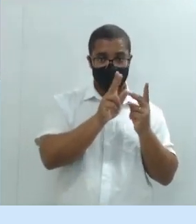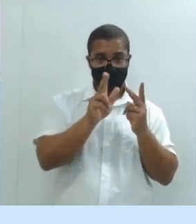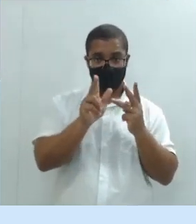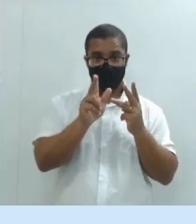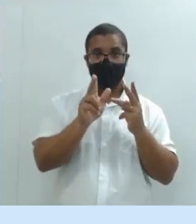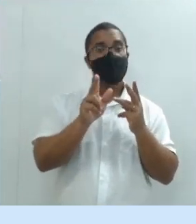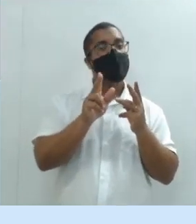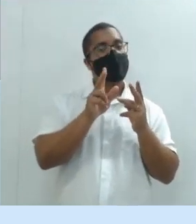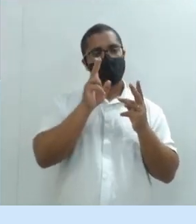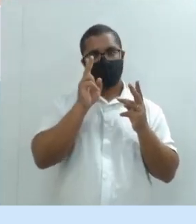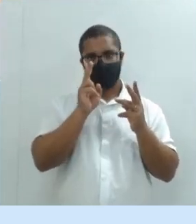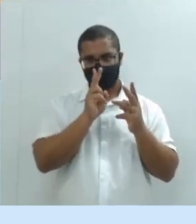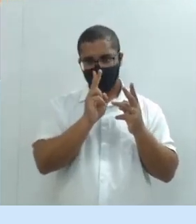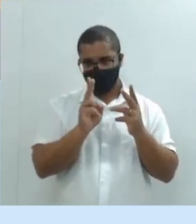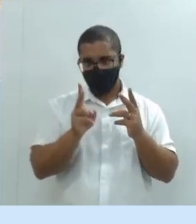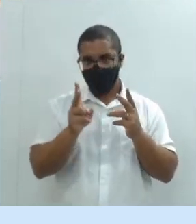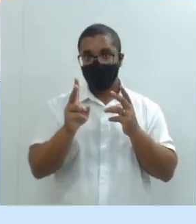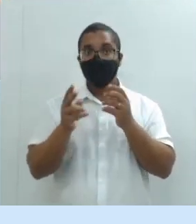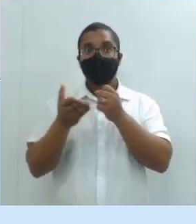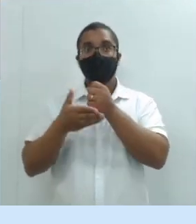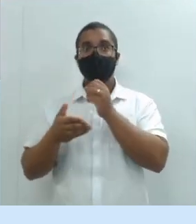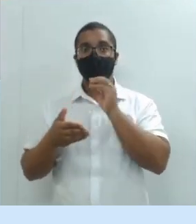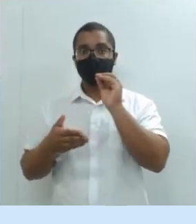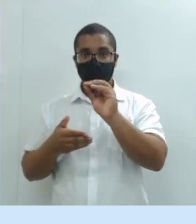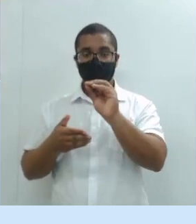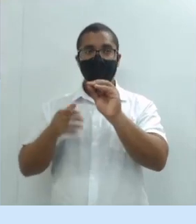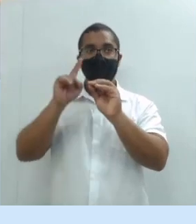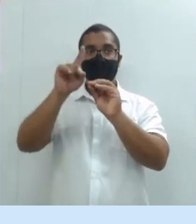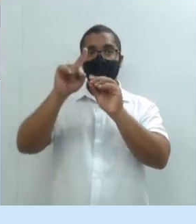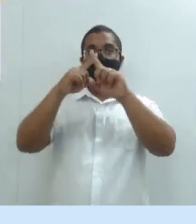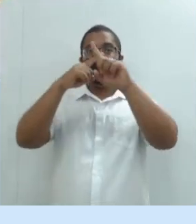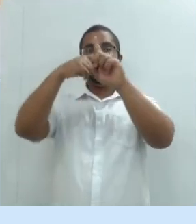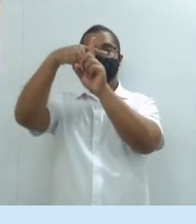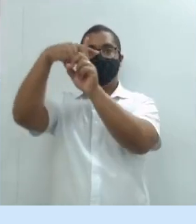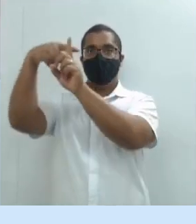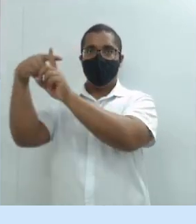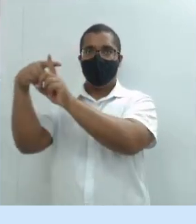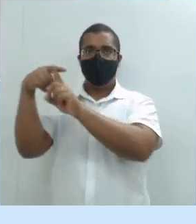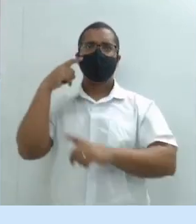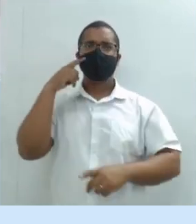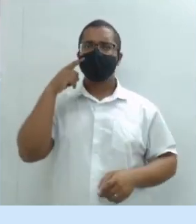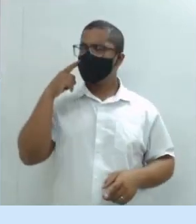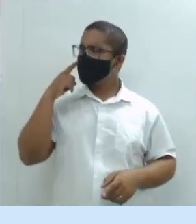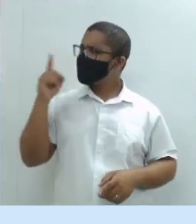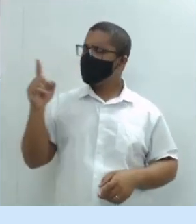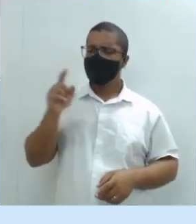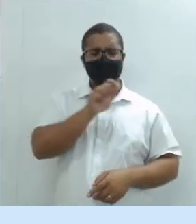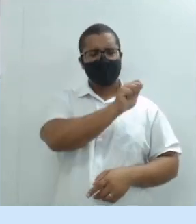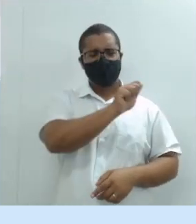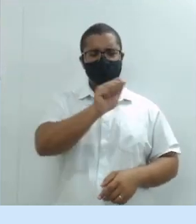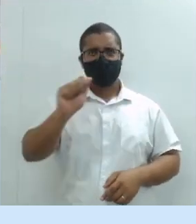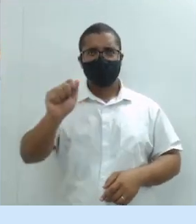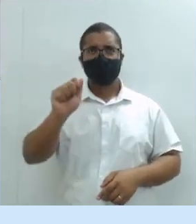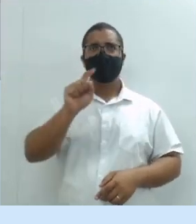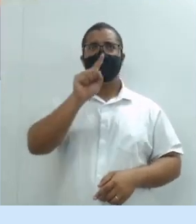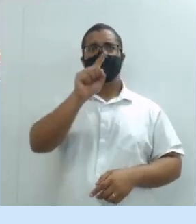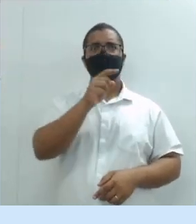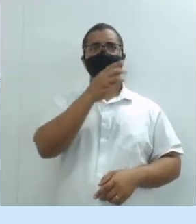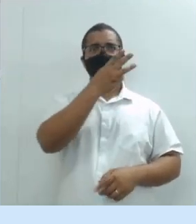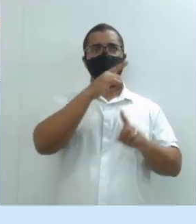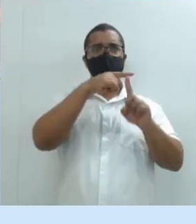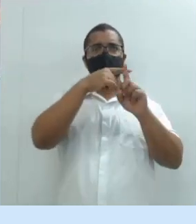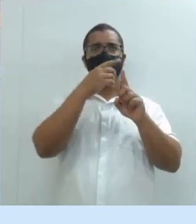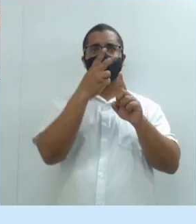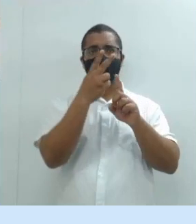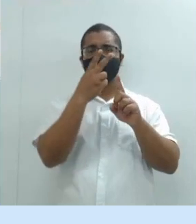expoentes. Preste atenção aí em cima, ó. Tá vendo? A elevado a 3 mais 2. E a resposta vai dar A elevado a 5. Ficou claro? Vamos